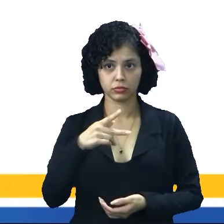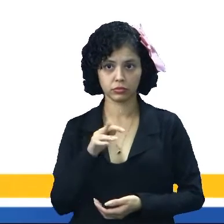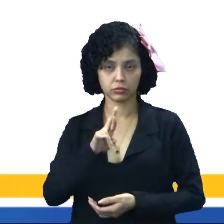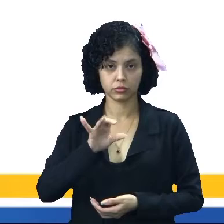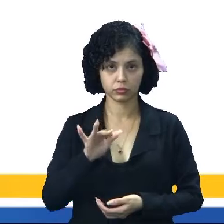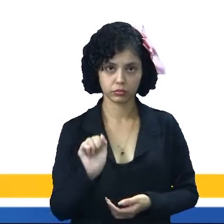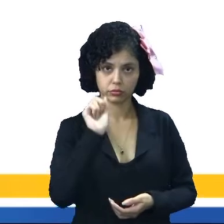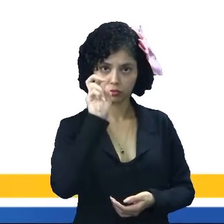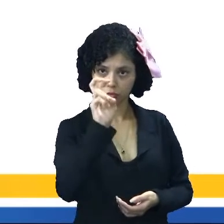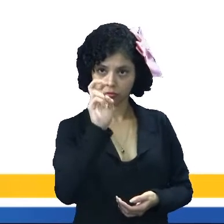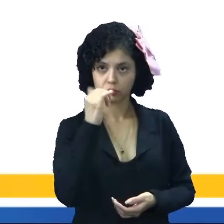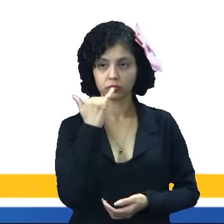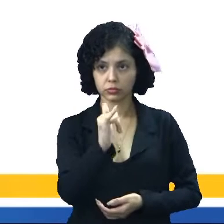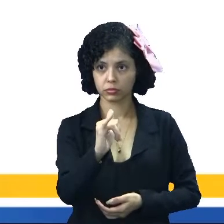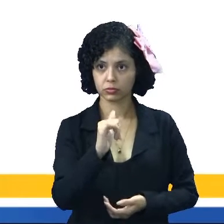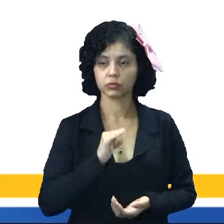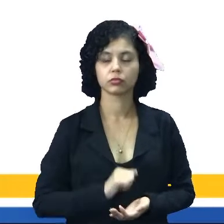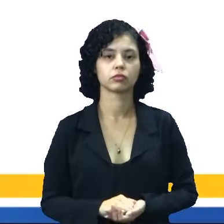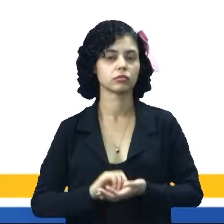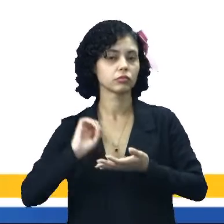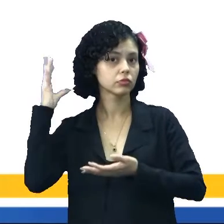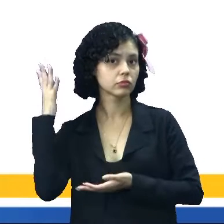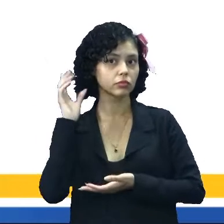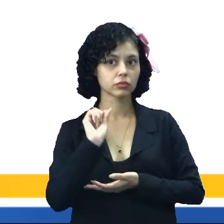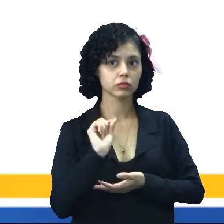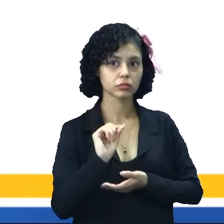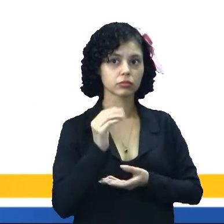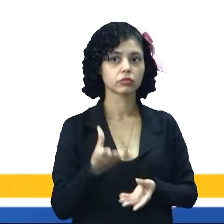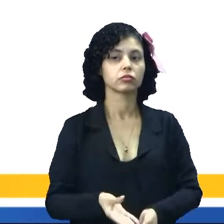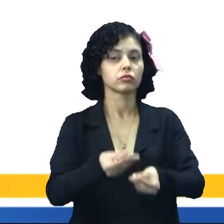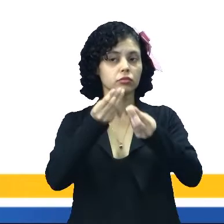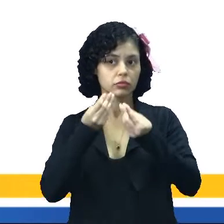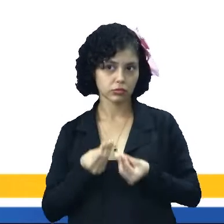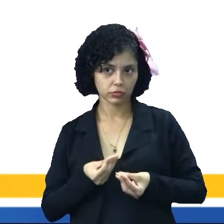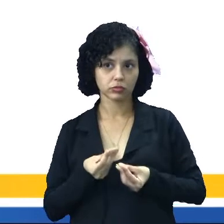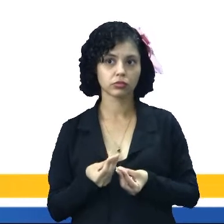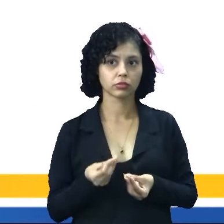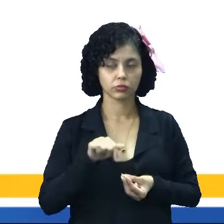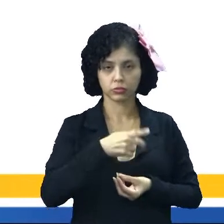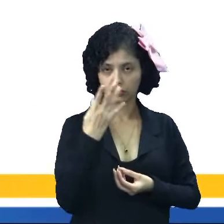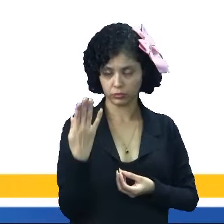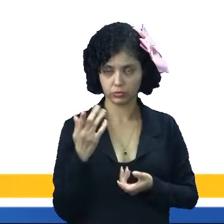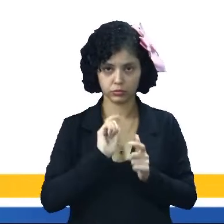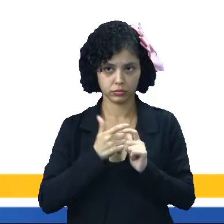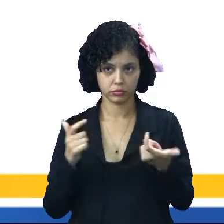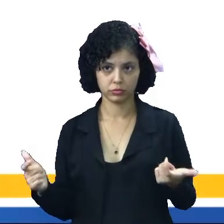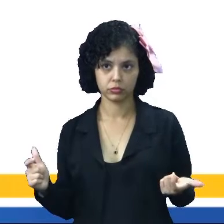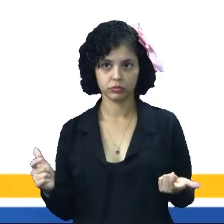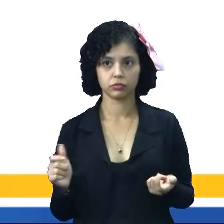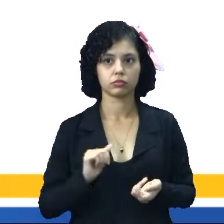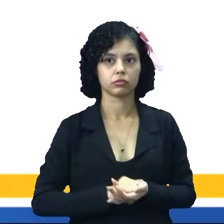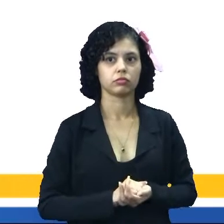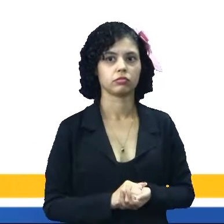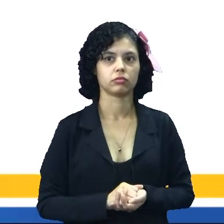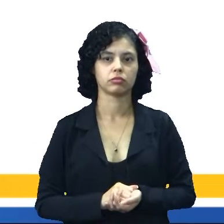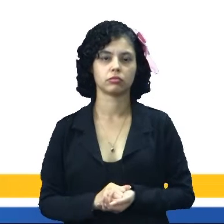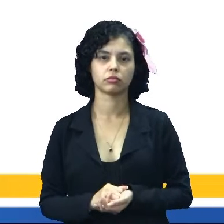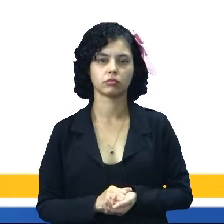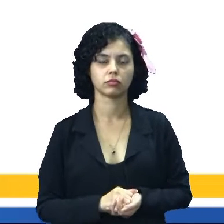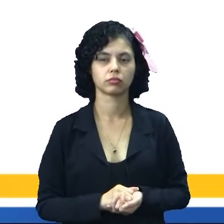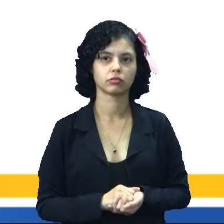5 elétrons. Nessa situação, ânions foram recebidos e aí a sua quantidade ficou maior do que a quantidade